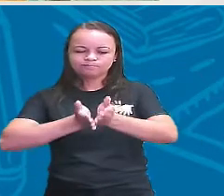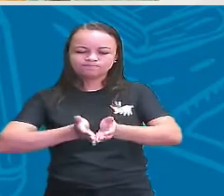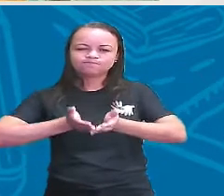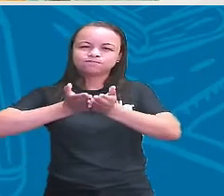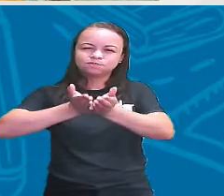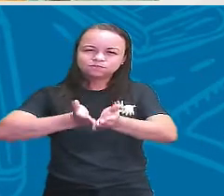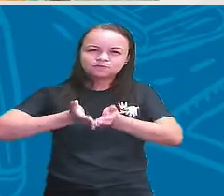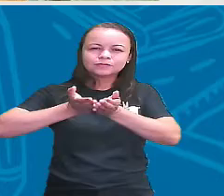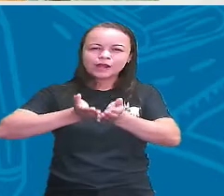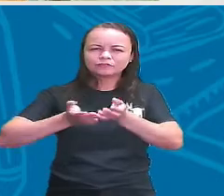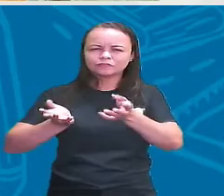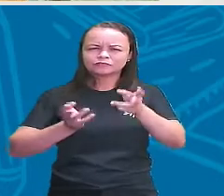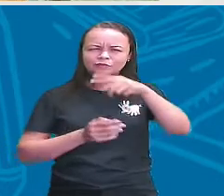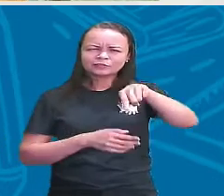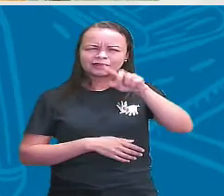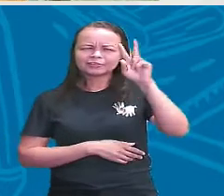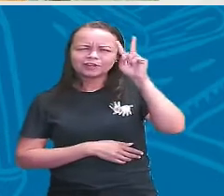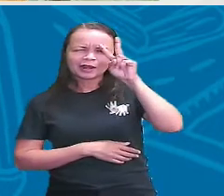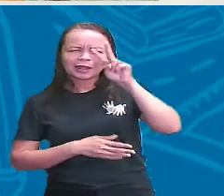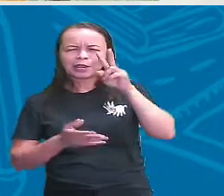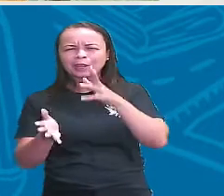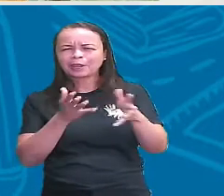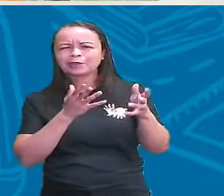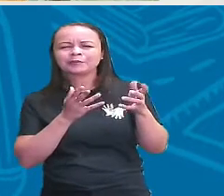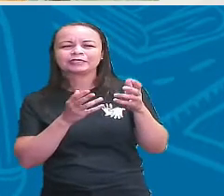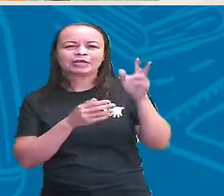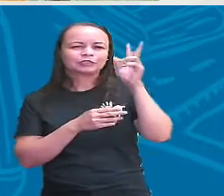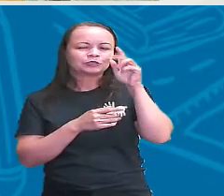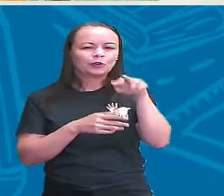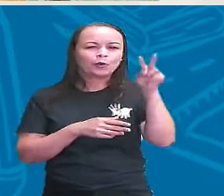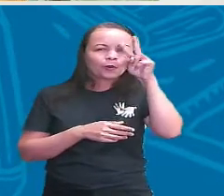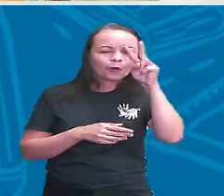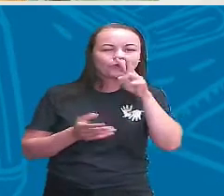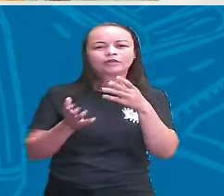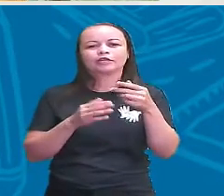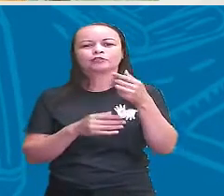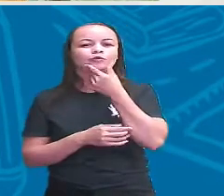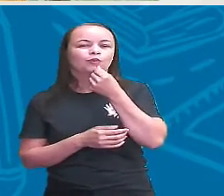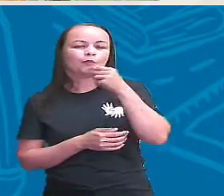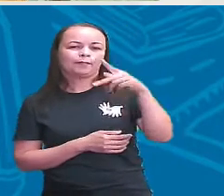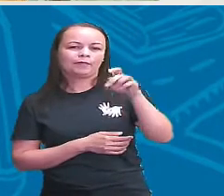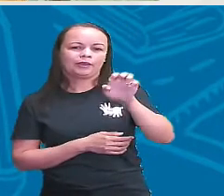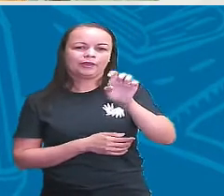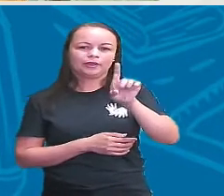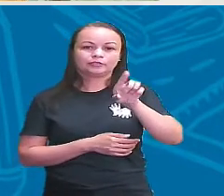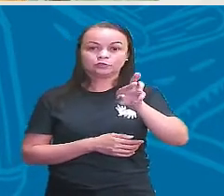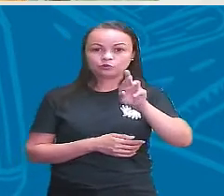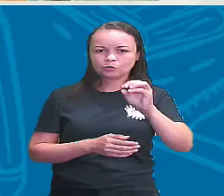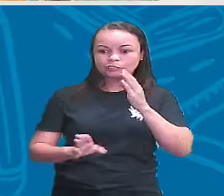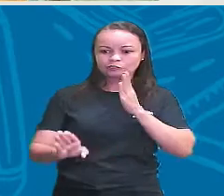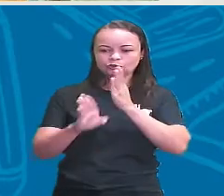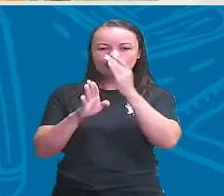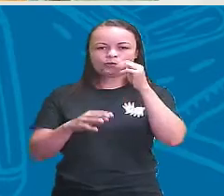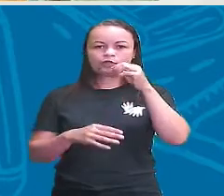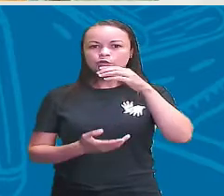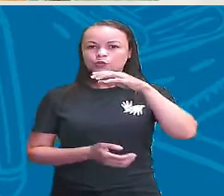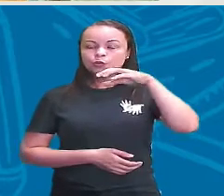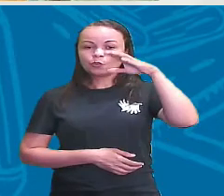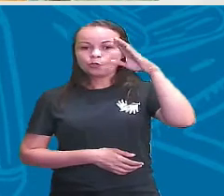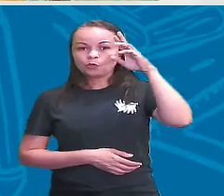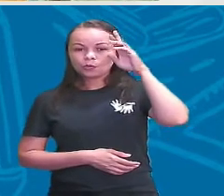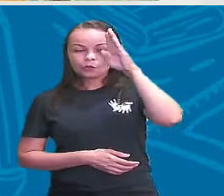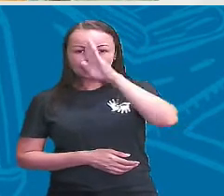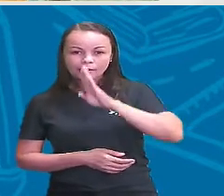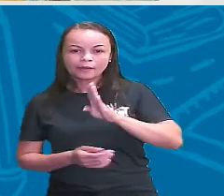navegações. Quem lembra daquela história toda de Pedro Álvares Cabral que descobriu o Brasil? Então, Pedro Álvares Cabral chegou aqui no